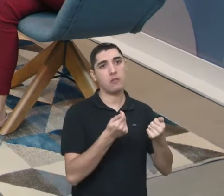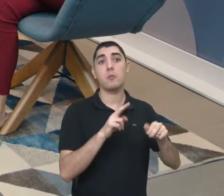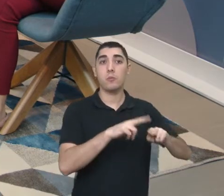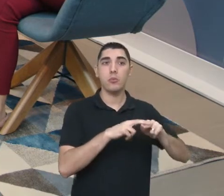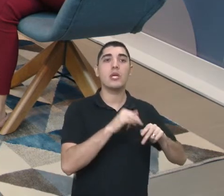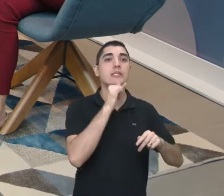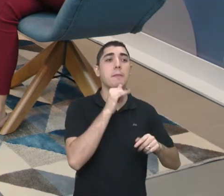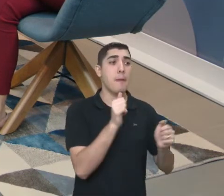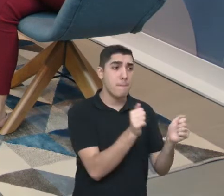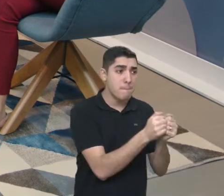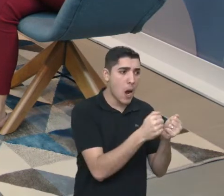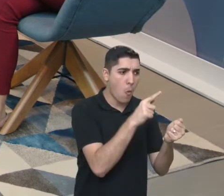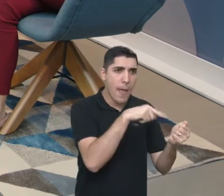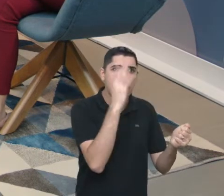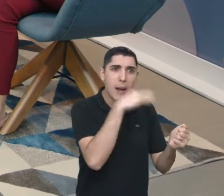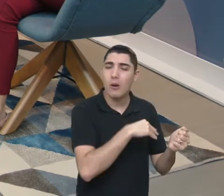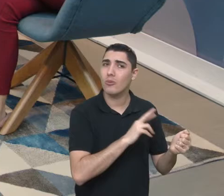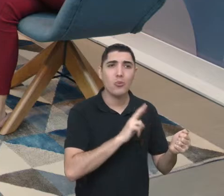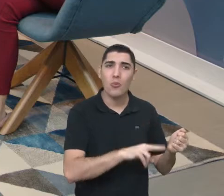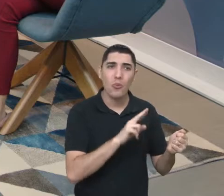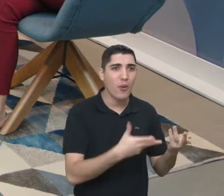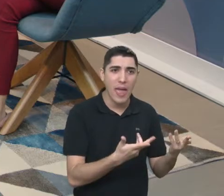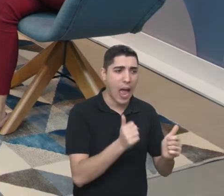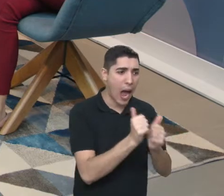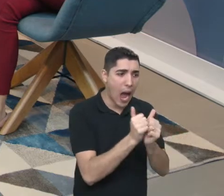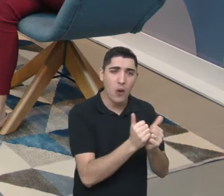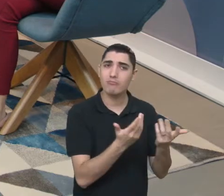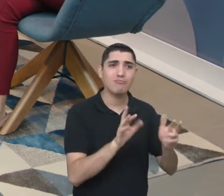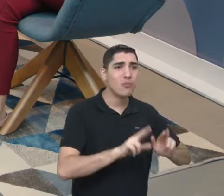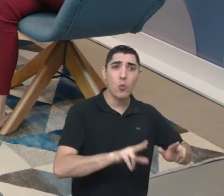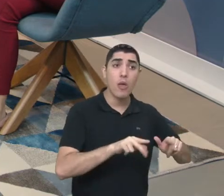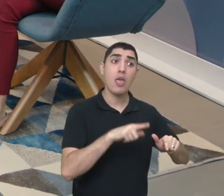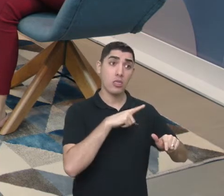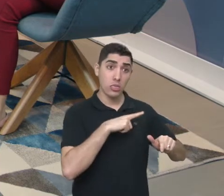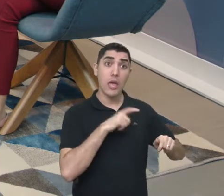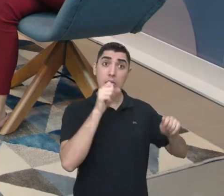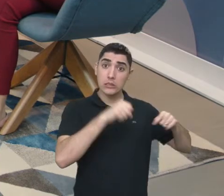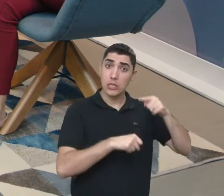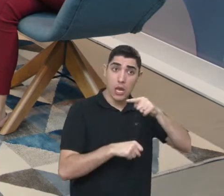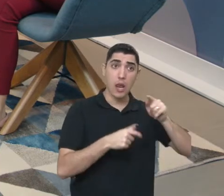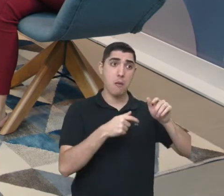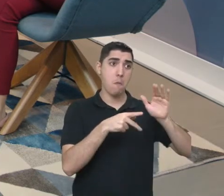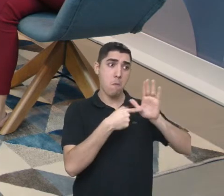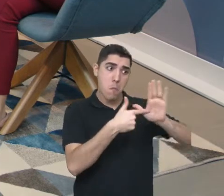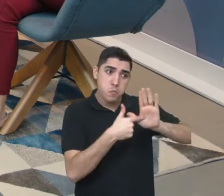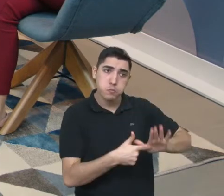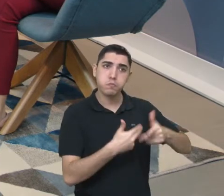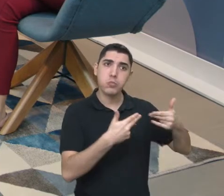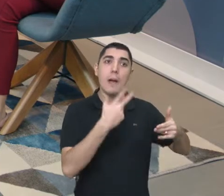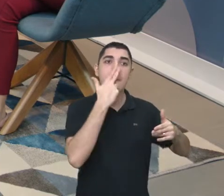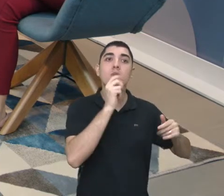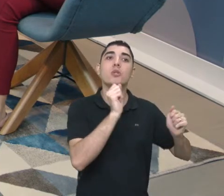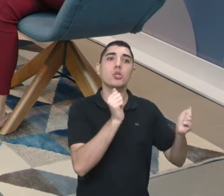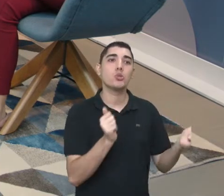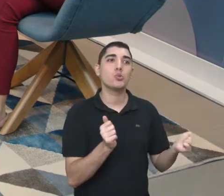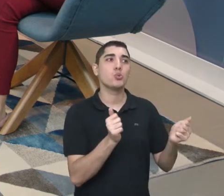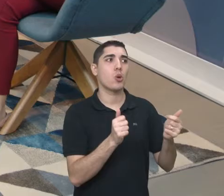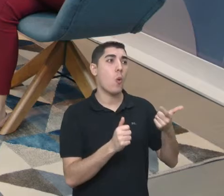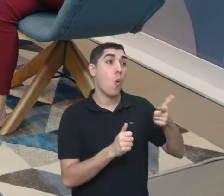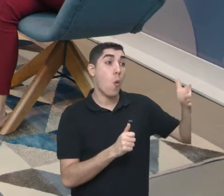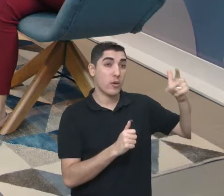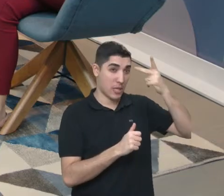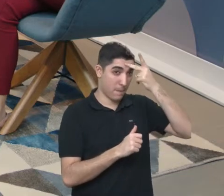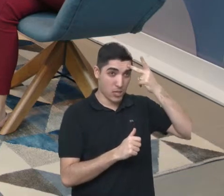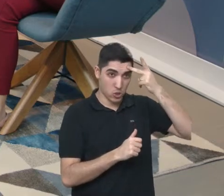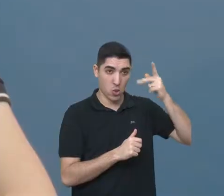conteúdo, por exemplo, de que o pão não é o vilão. E a gente tem aí esse conteúdo super legal que ela está fazendo, competindo com